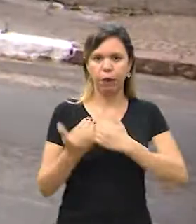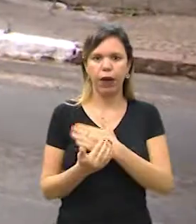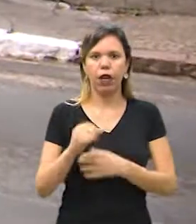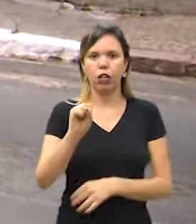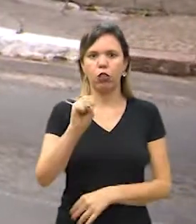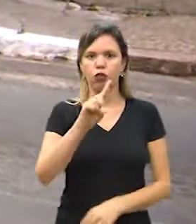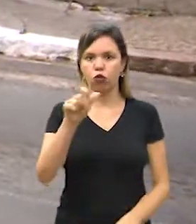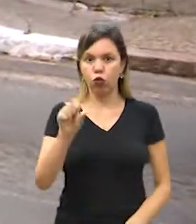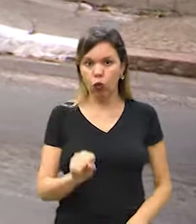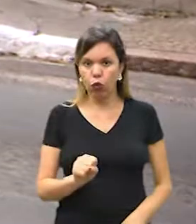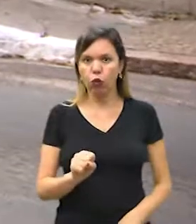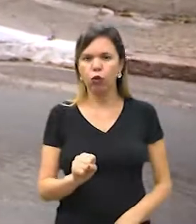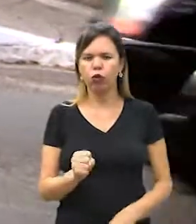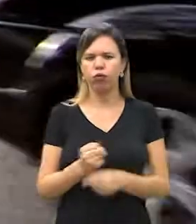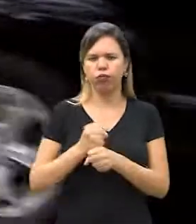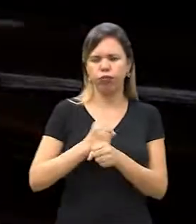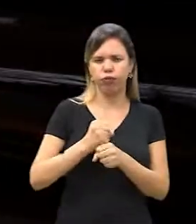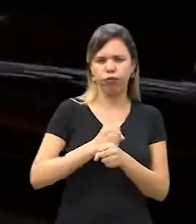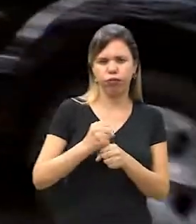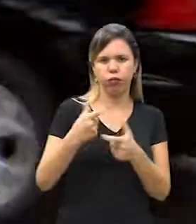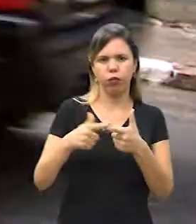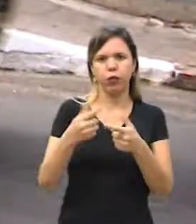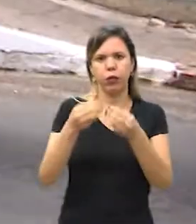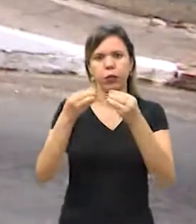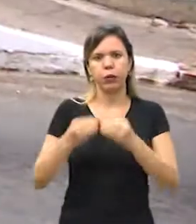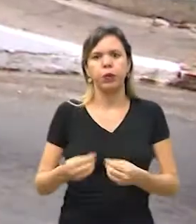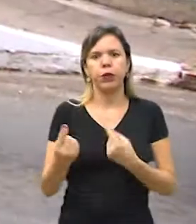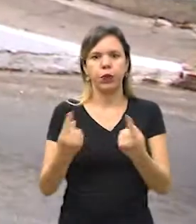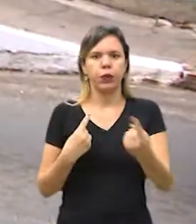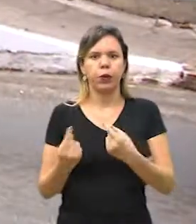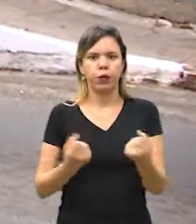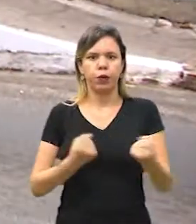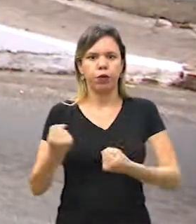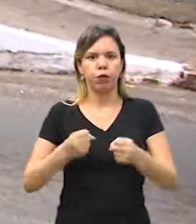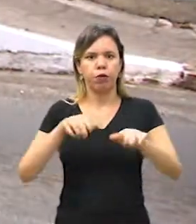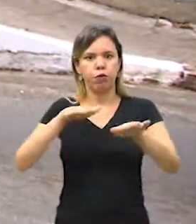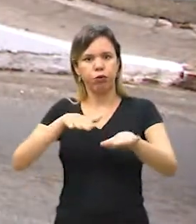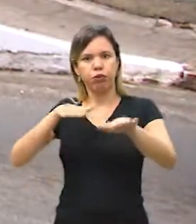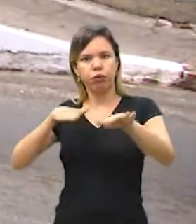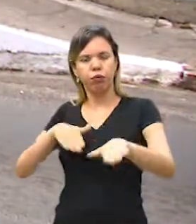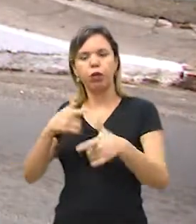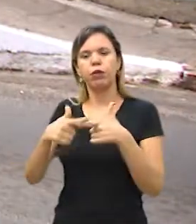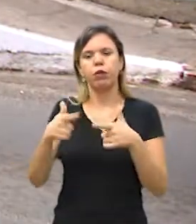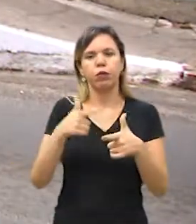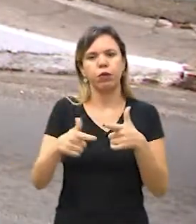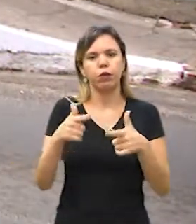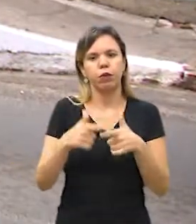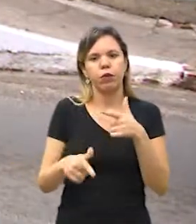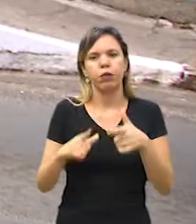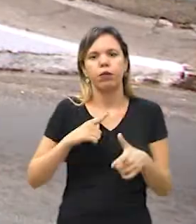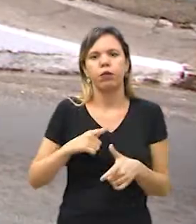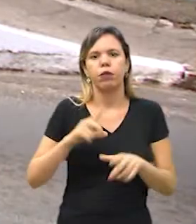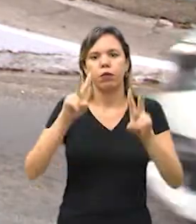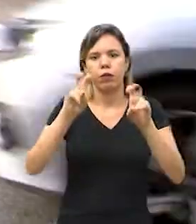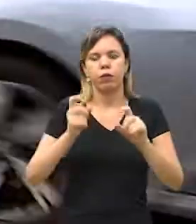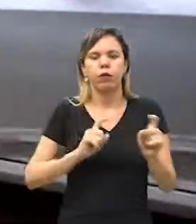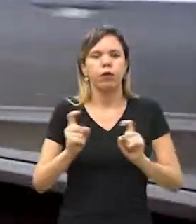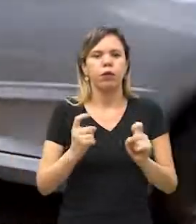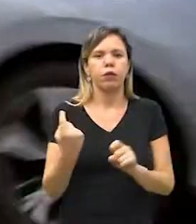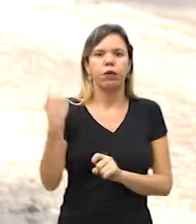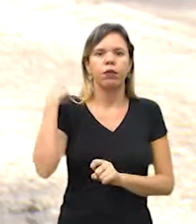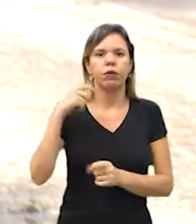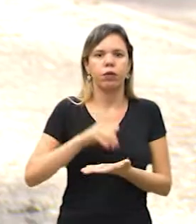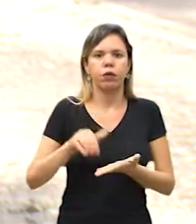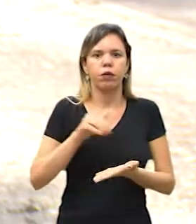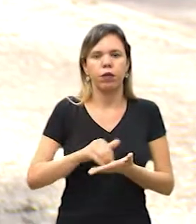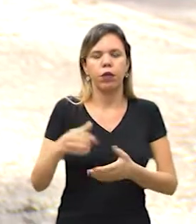Sousas é sinal de um desgaste de anos causado pela passagem de veículos no local O problema foi tema de uma